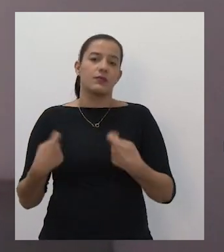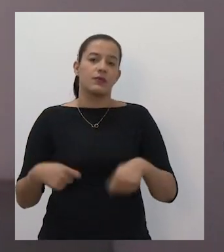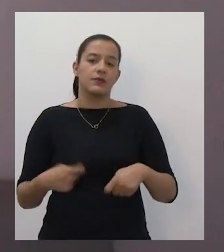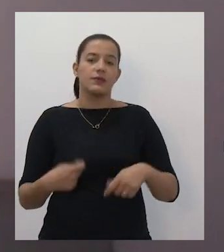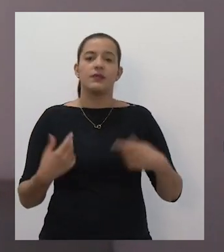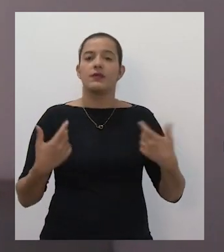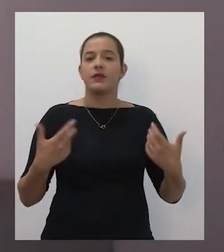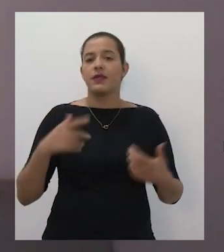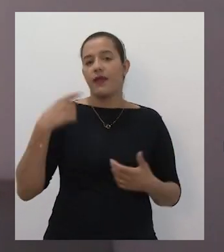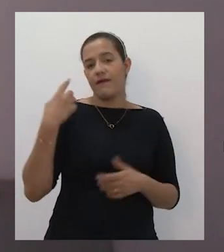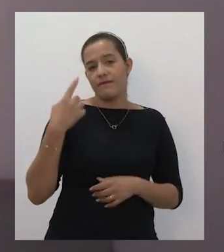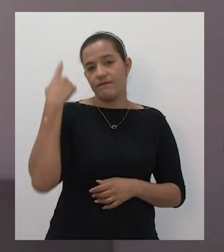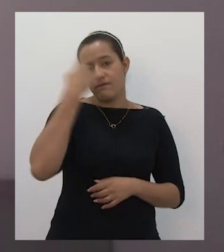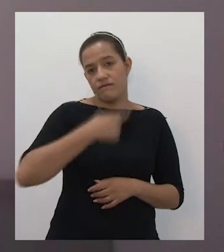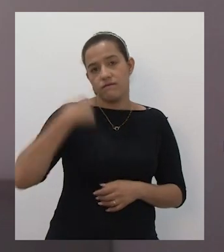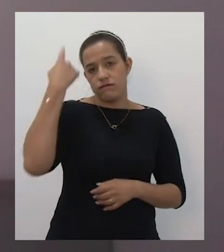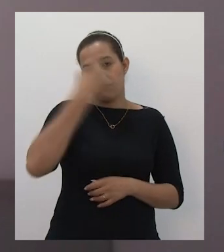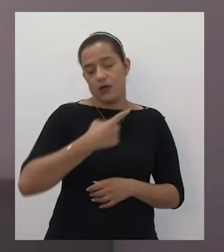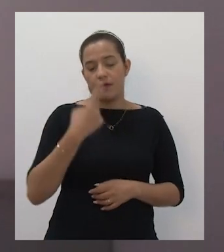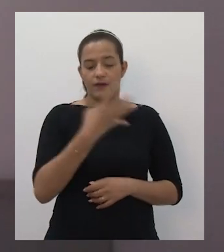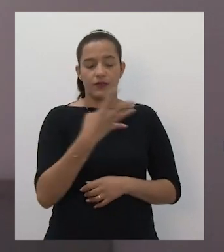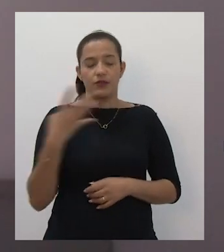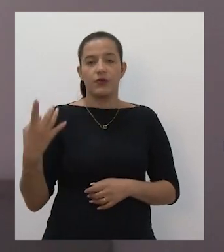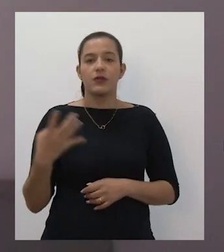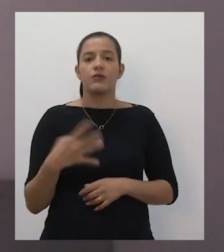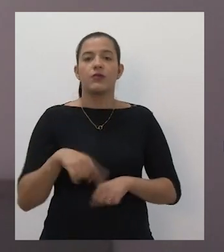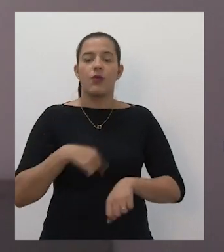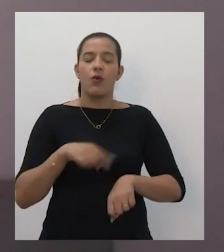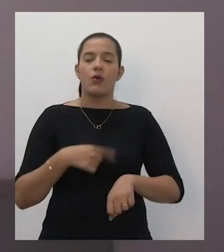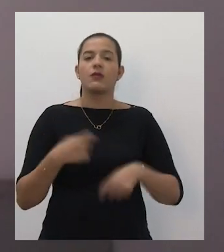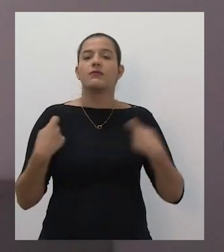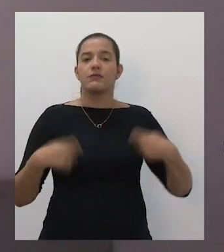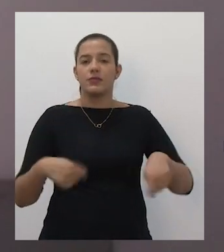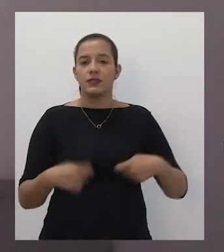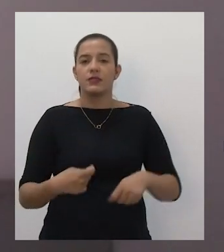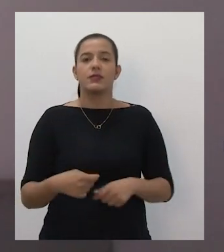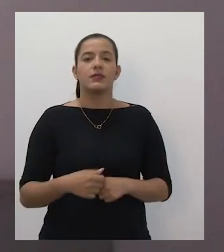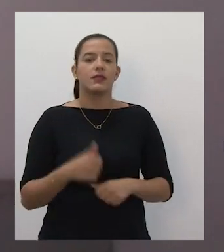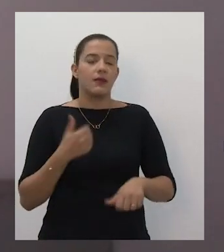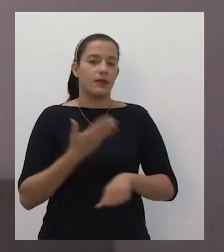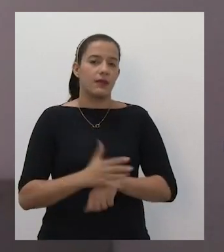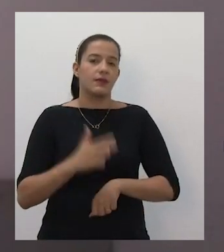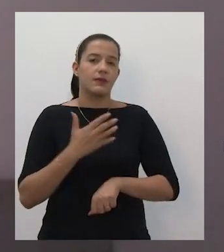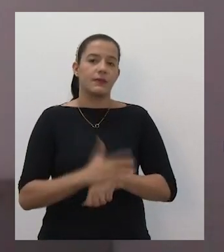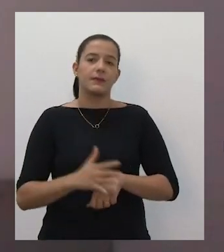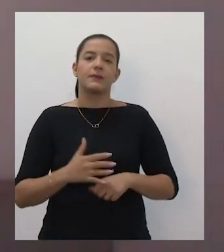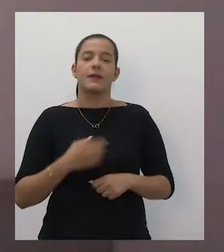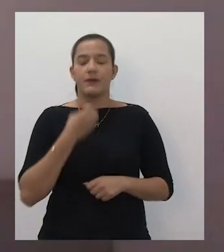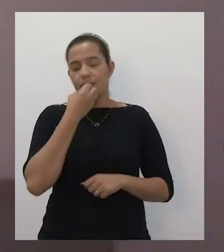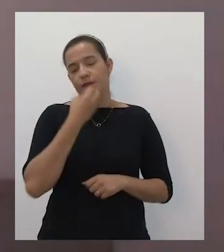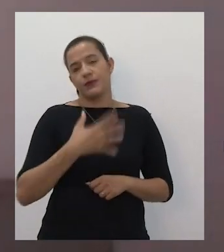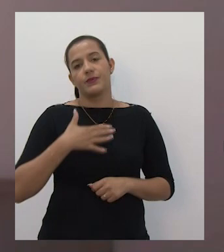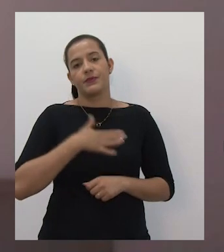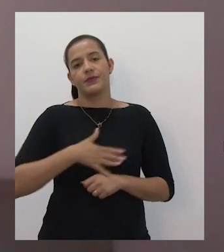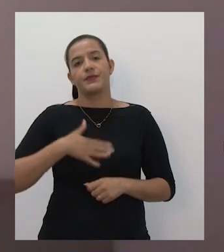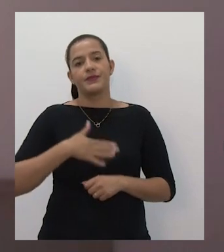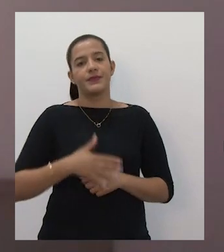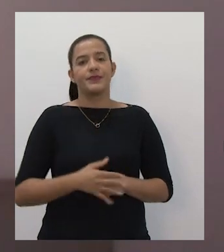trabalhar 24 horas aí para essa abertura ao novo, mas é um trabalho gratificante. Passo a